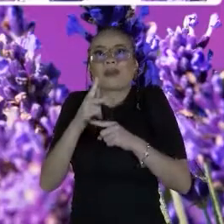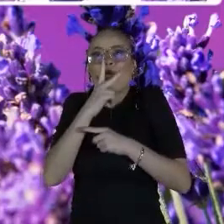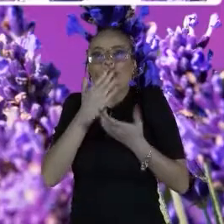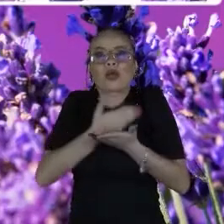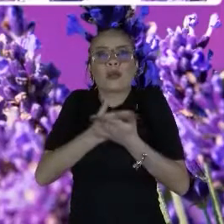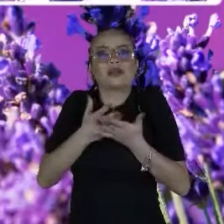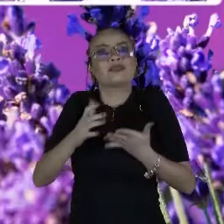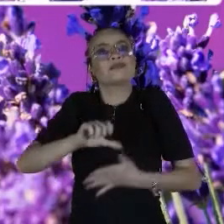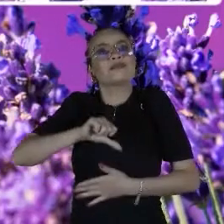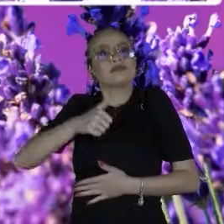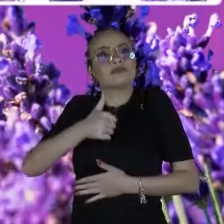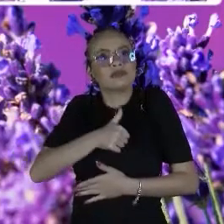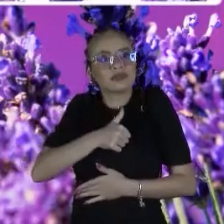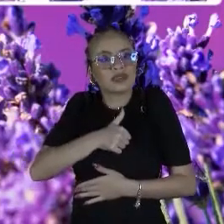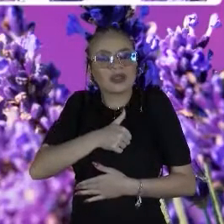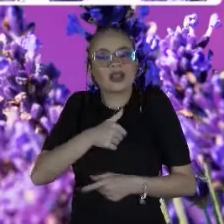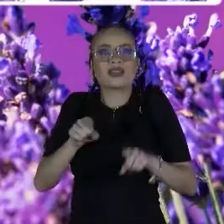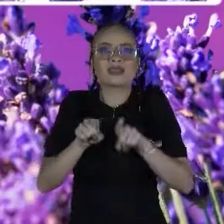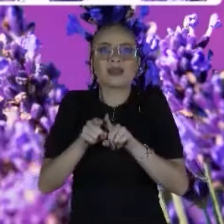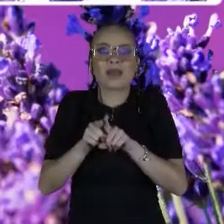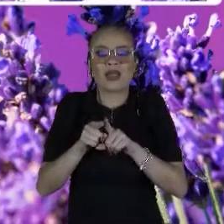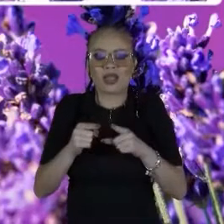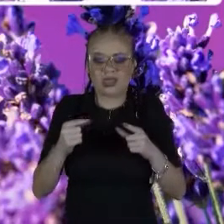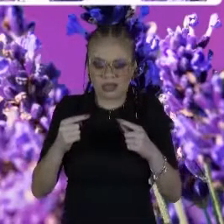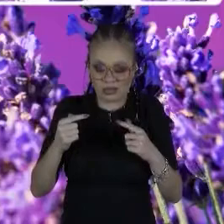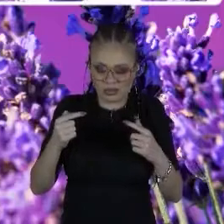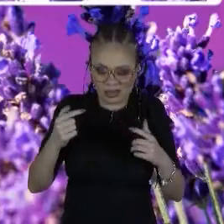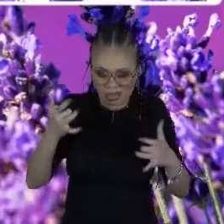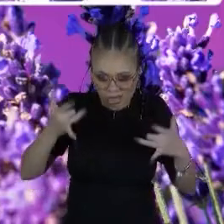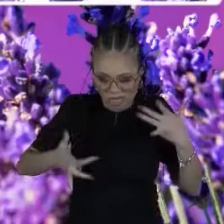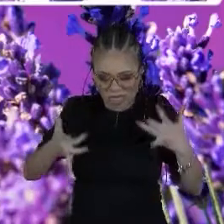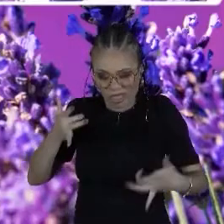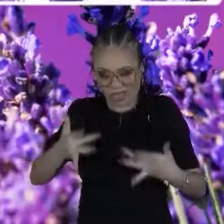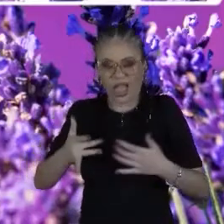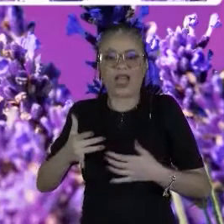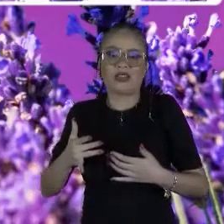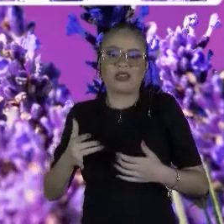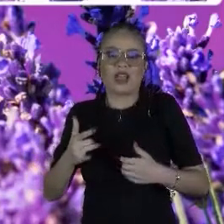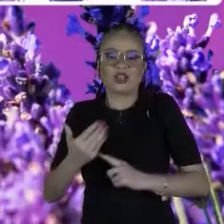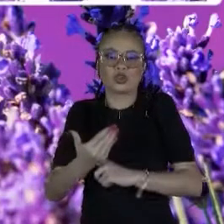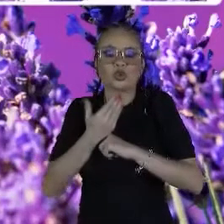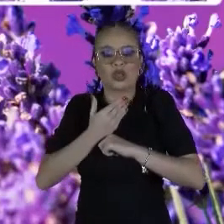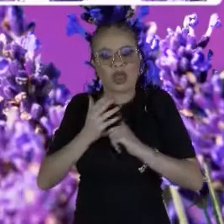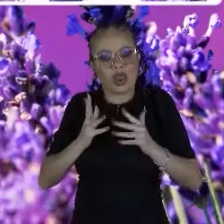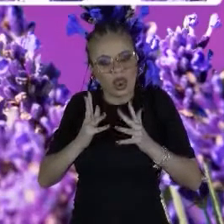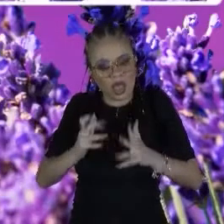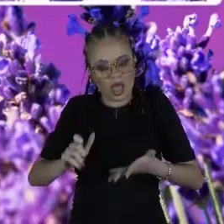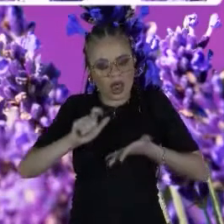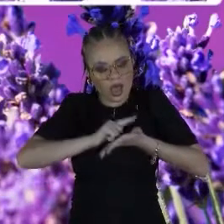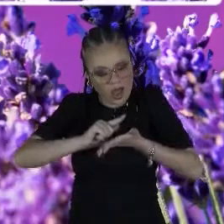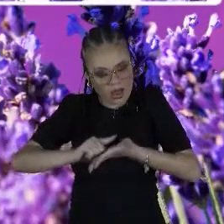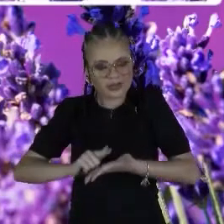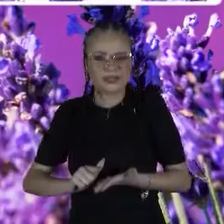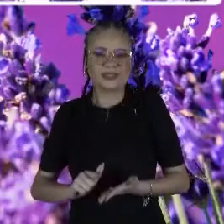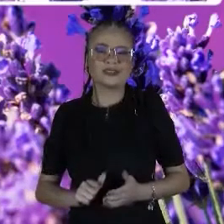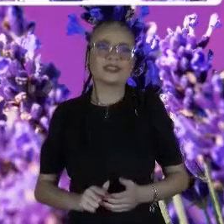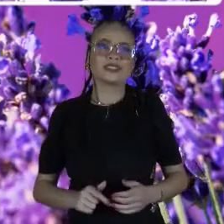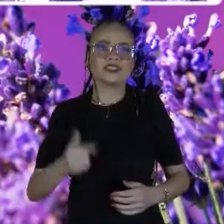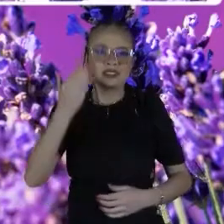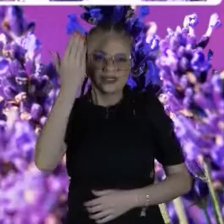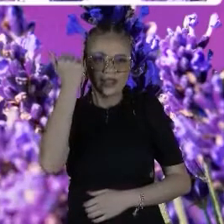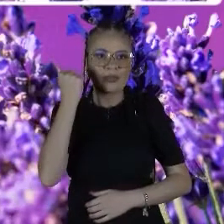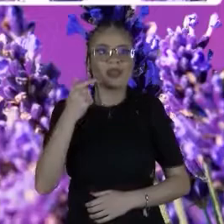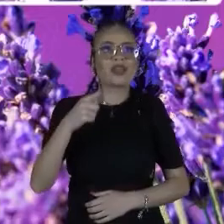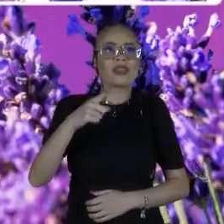dia bem ele também ajuda a limpar aquelas impurezas desnecessários e vamos combinar a gente sabe que muita gente